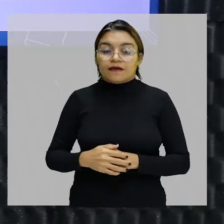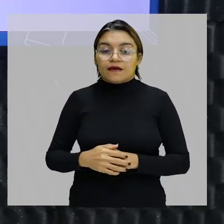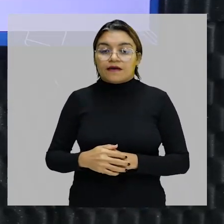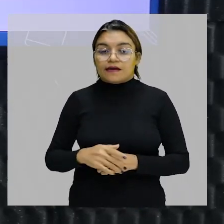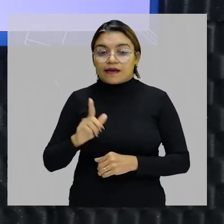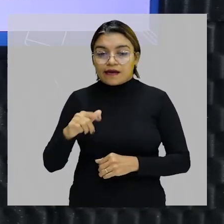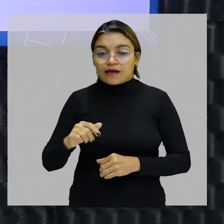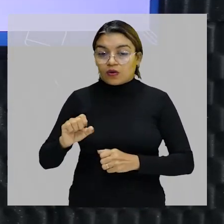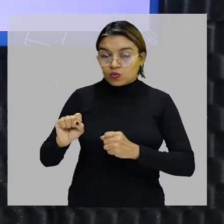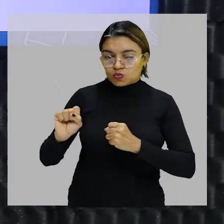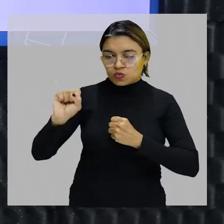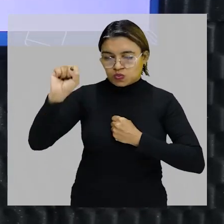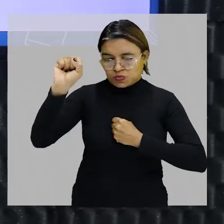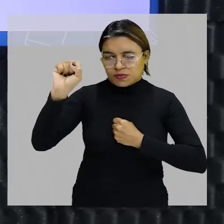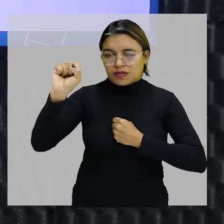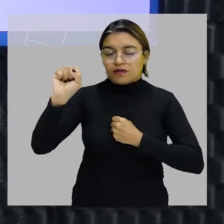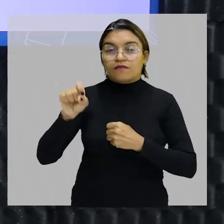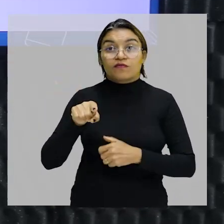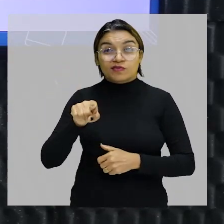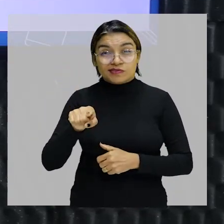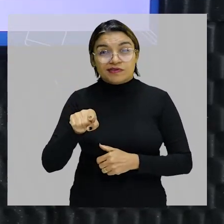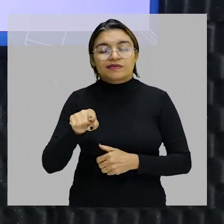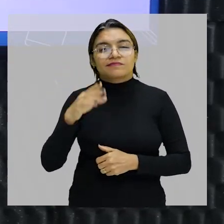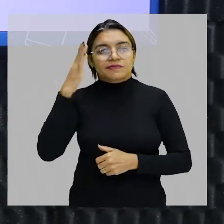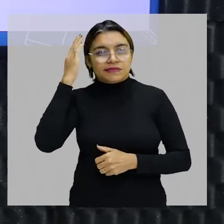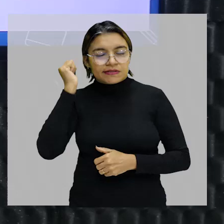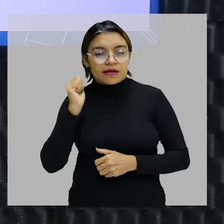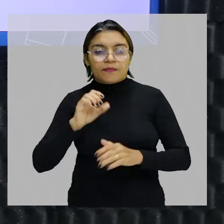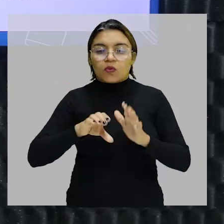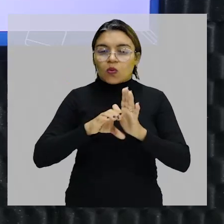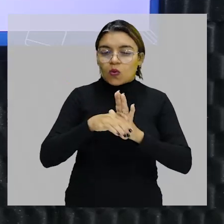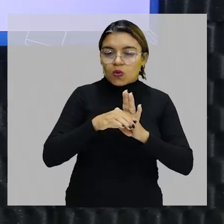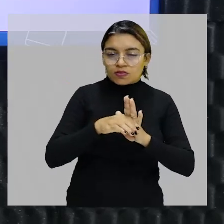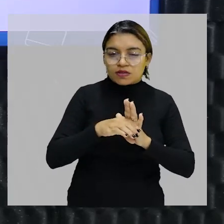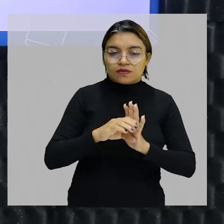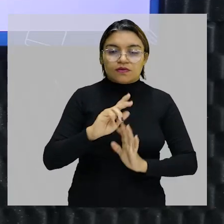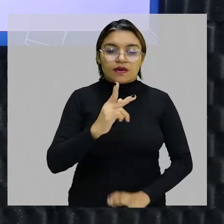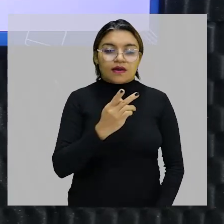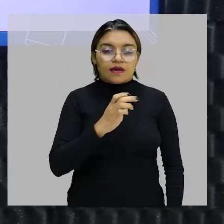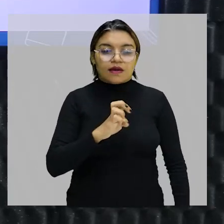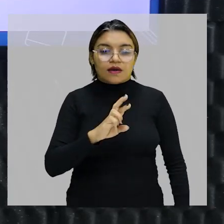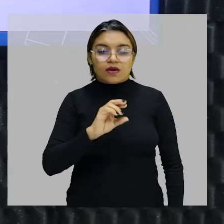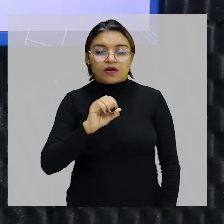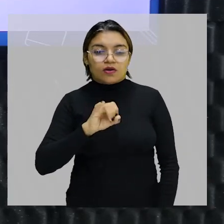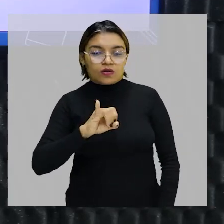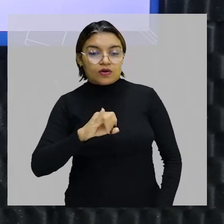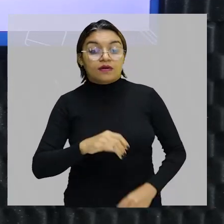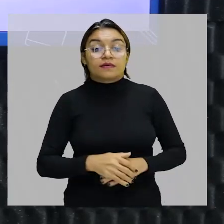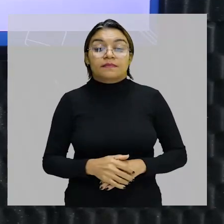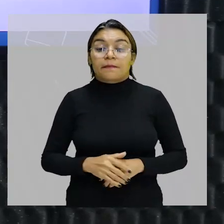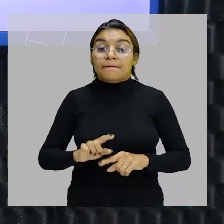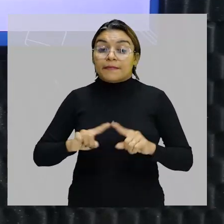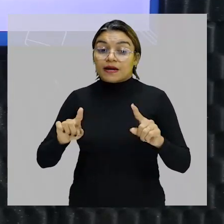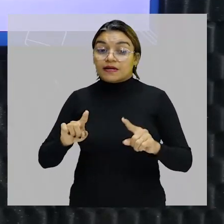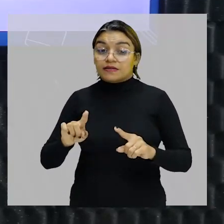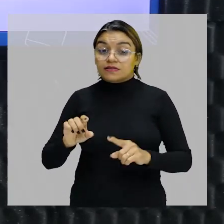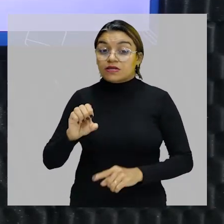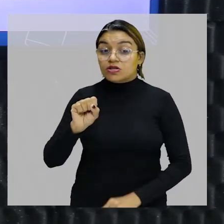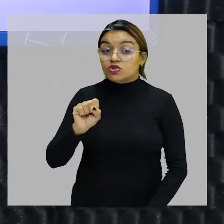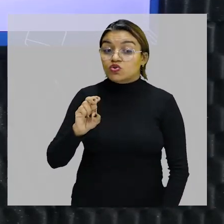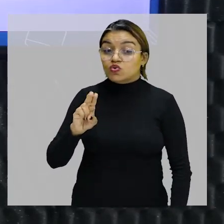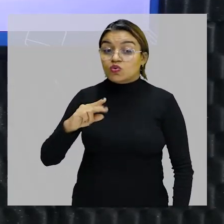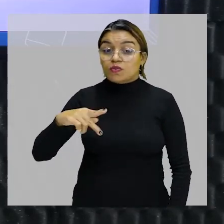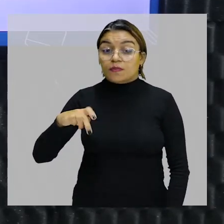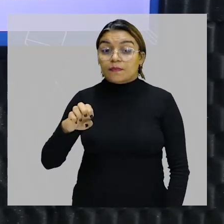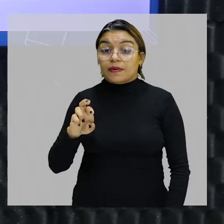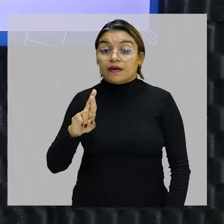seja, você deve ter noção do conceito de herói, certo? Mas o super-herói,